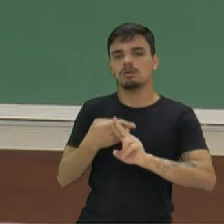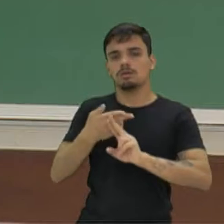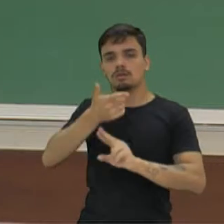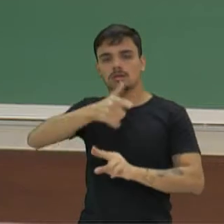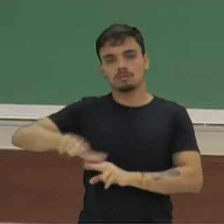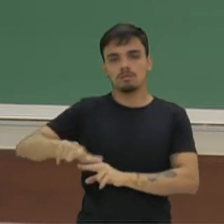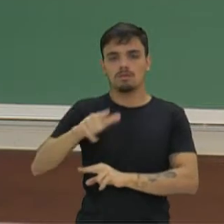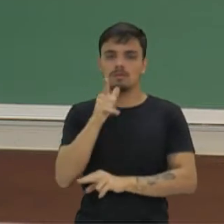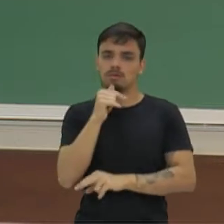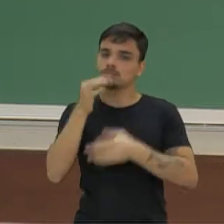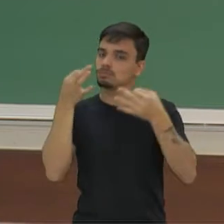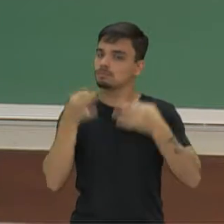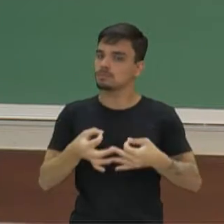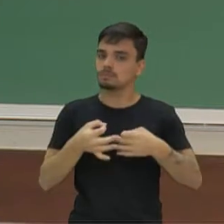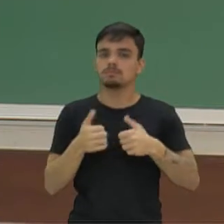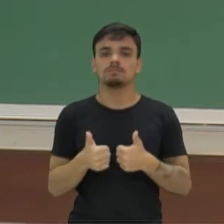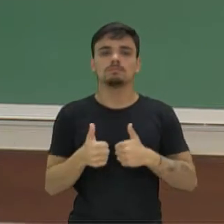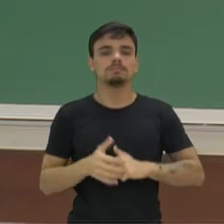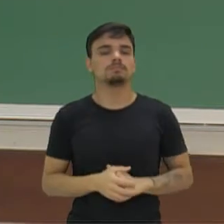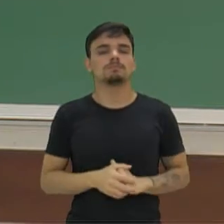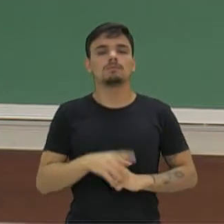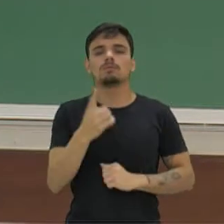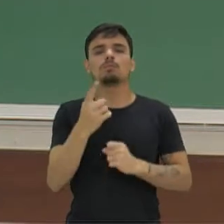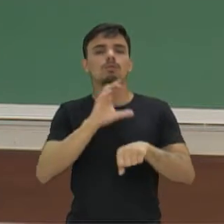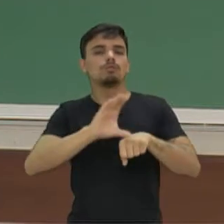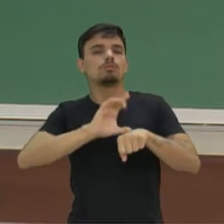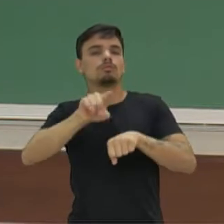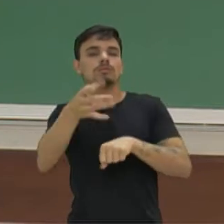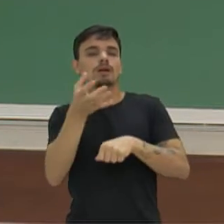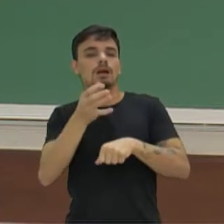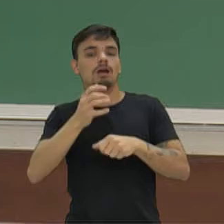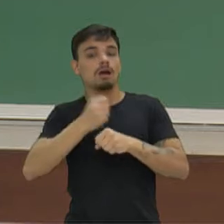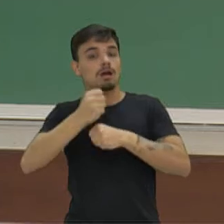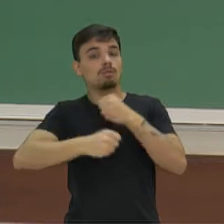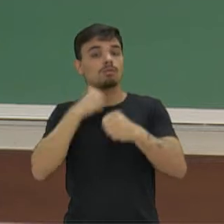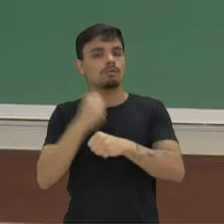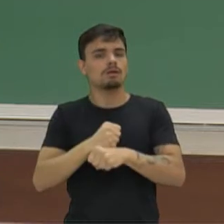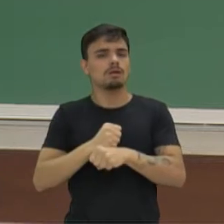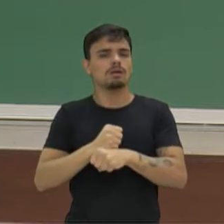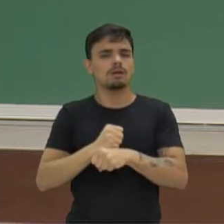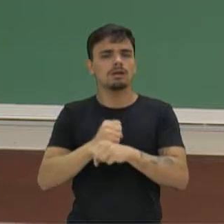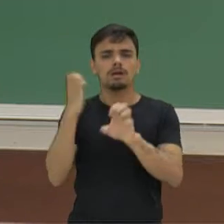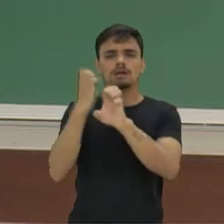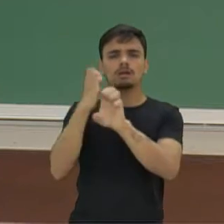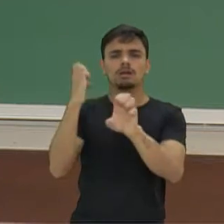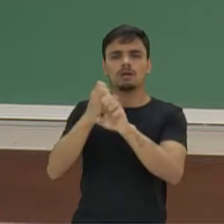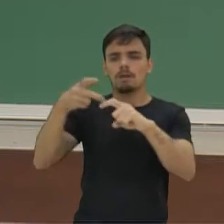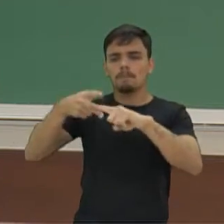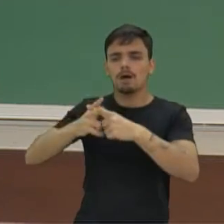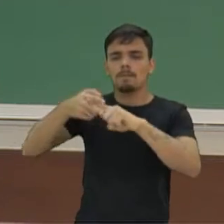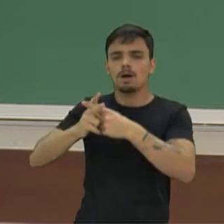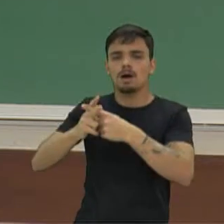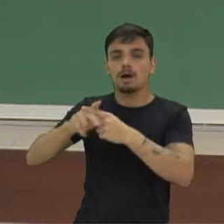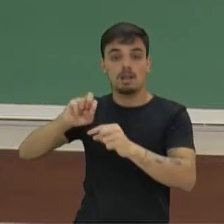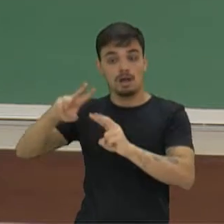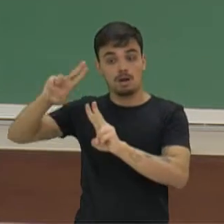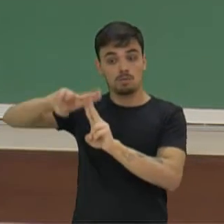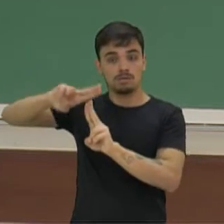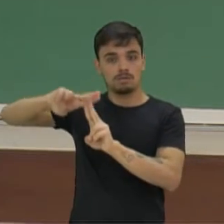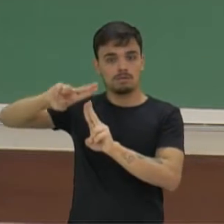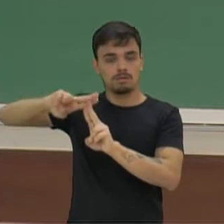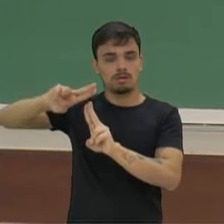fantástico. Você vai para qual curso na universidade? Vai fazer engenharia mecânica? Por exemplo, na